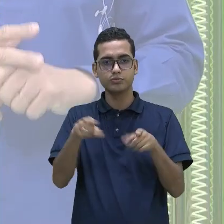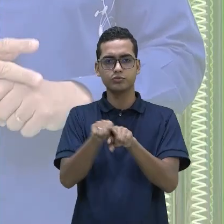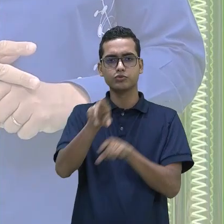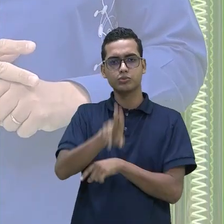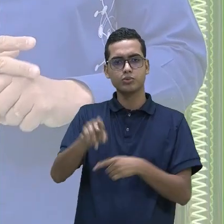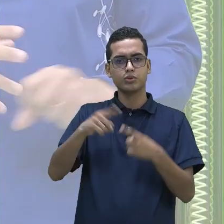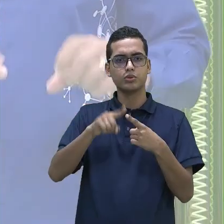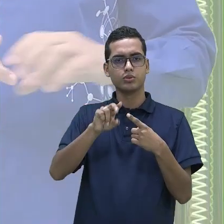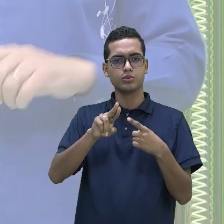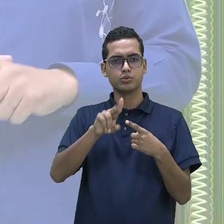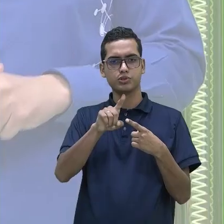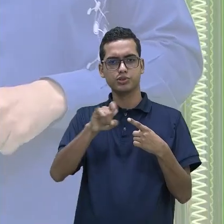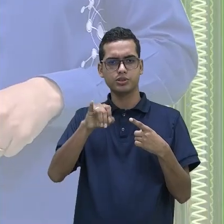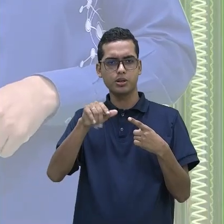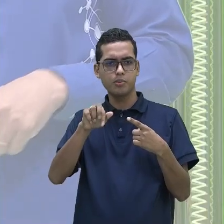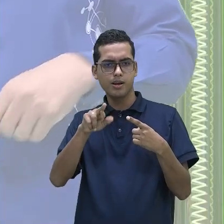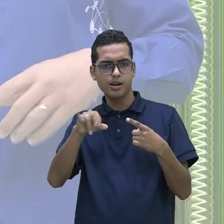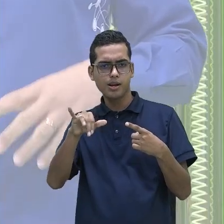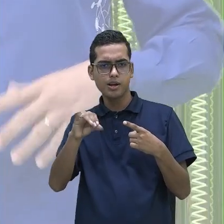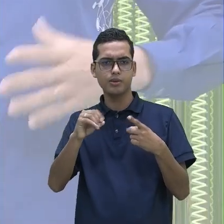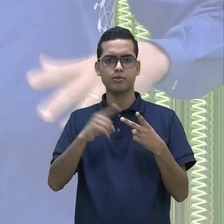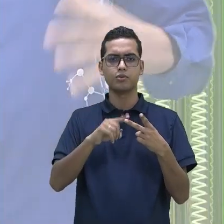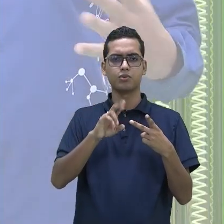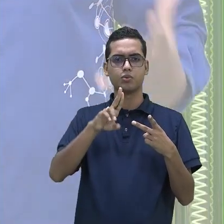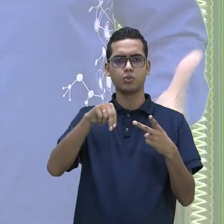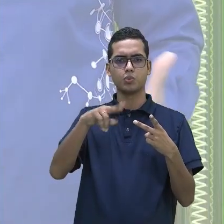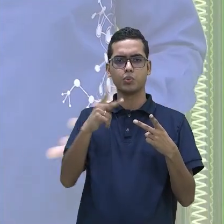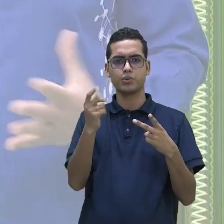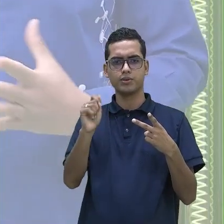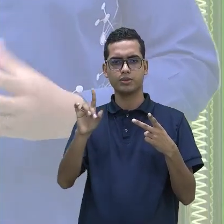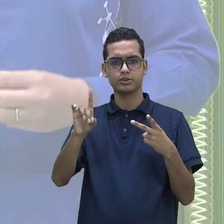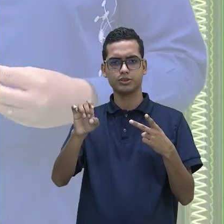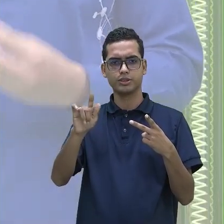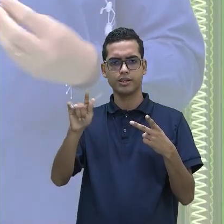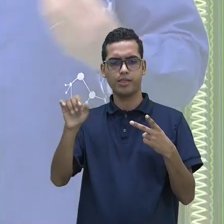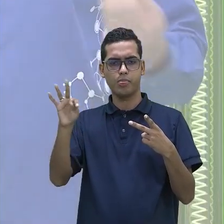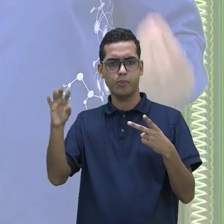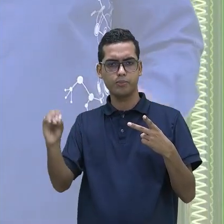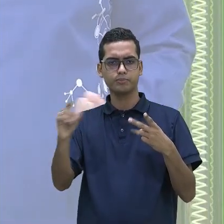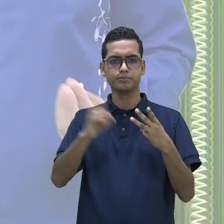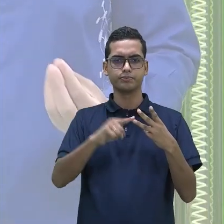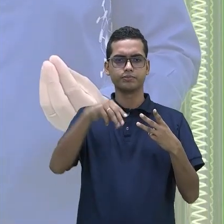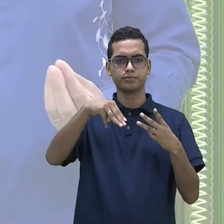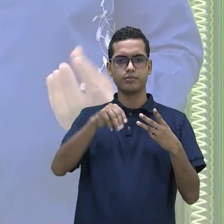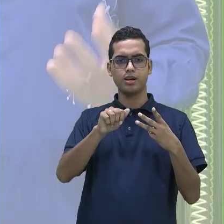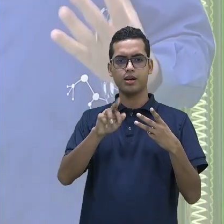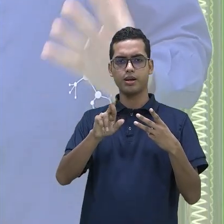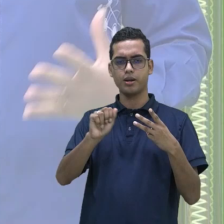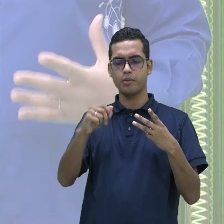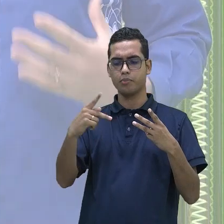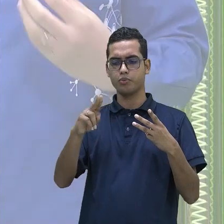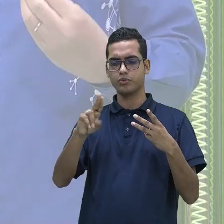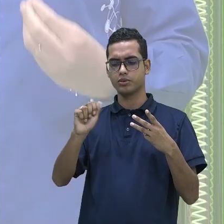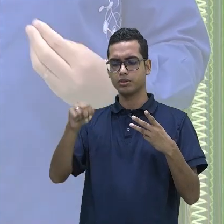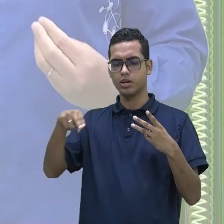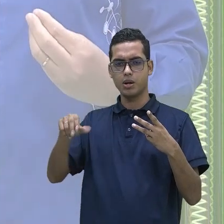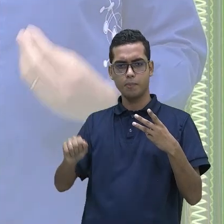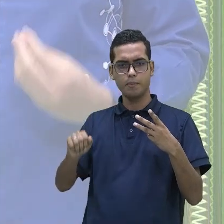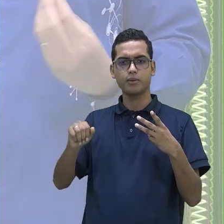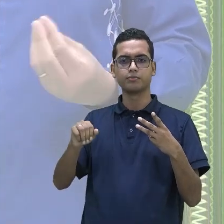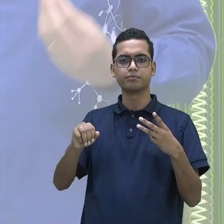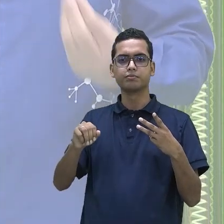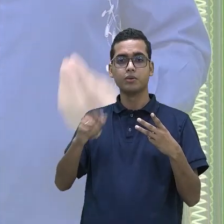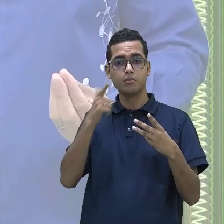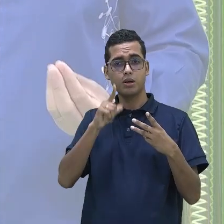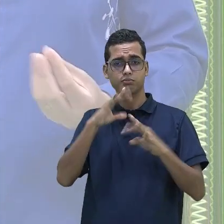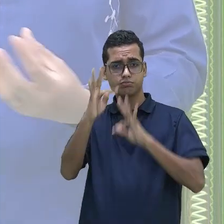amarelo, unha de gato, marapuama e outras plantas para diversos tratamentos, né? E